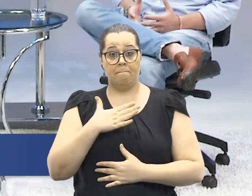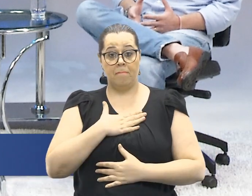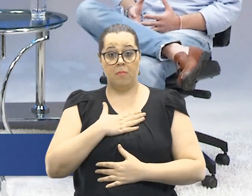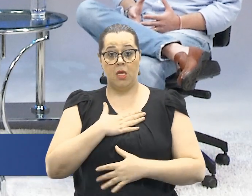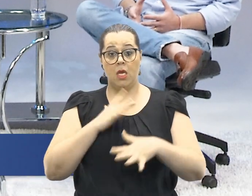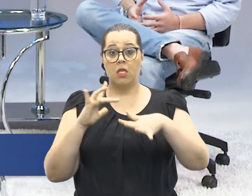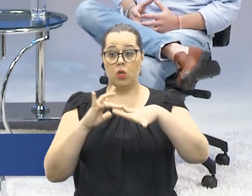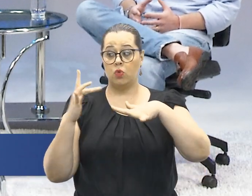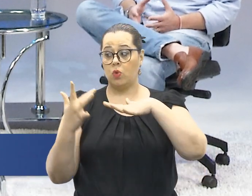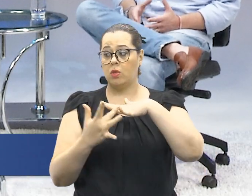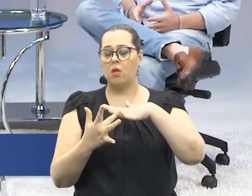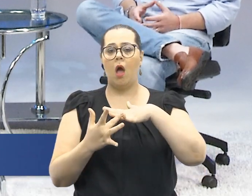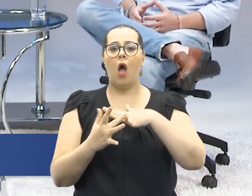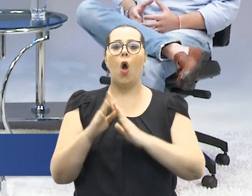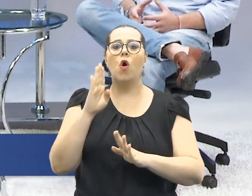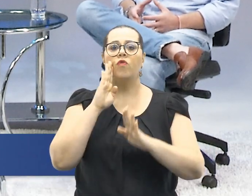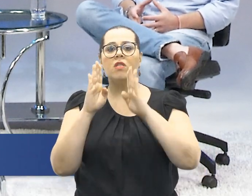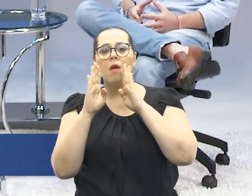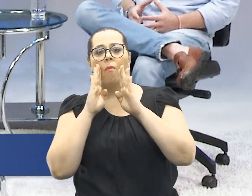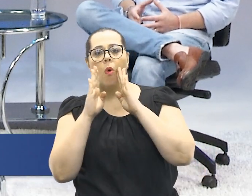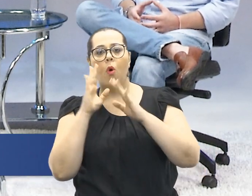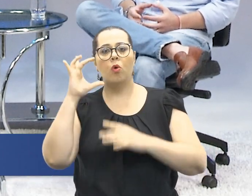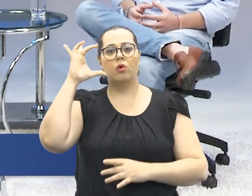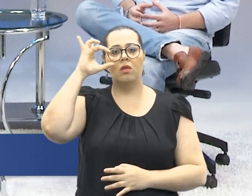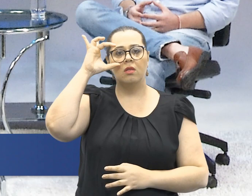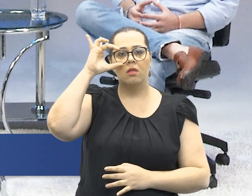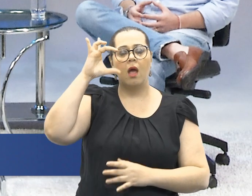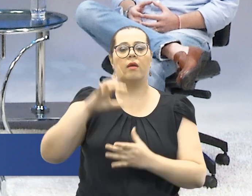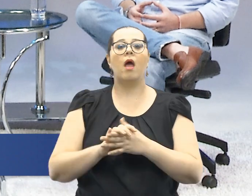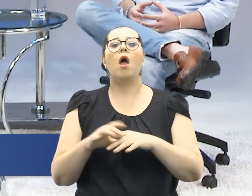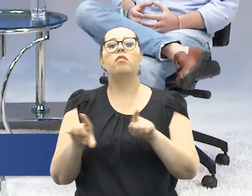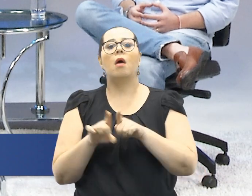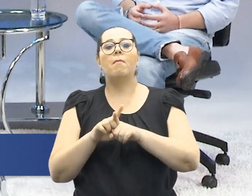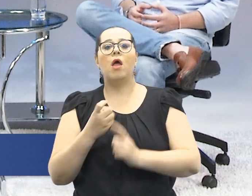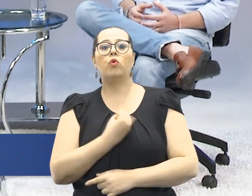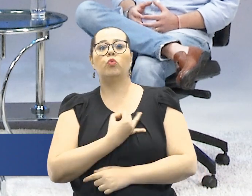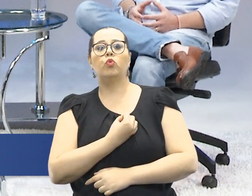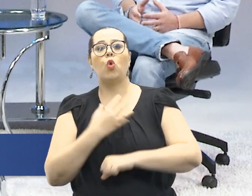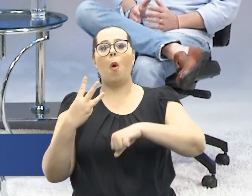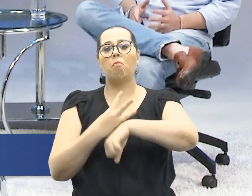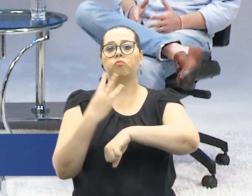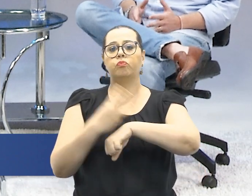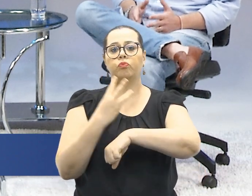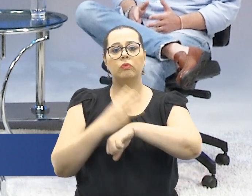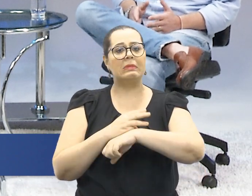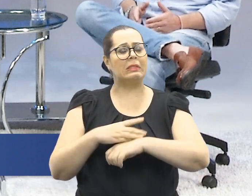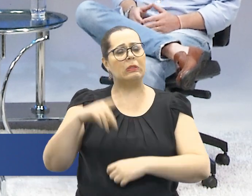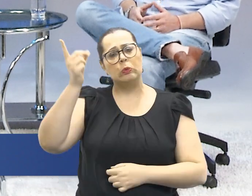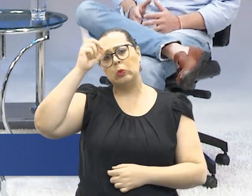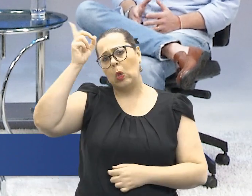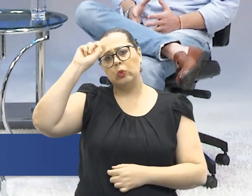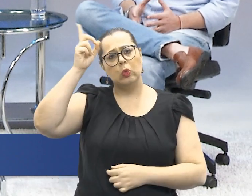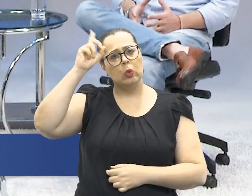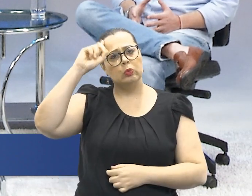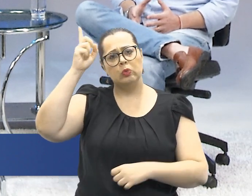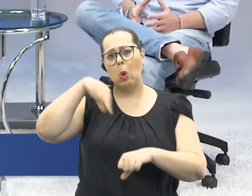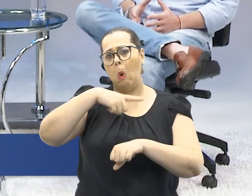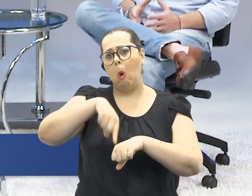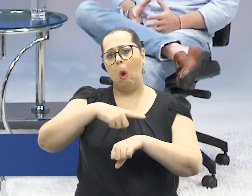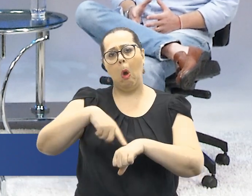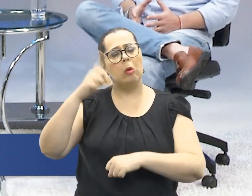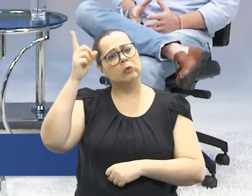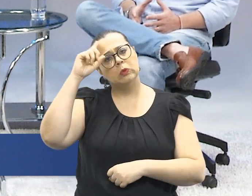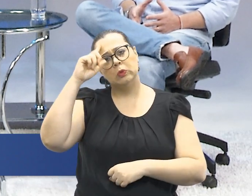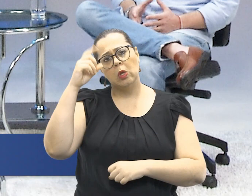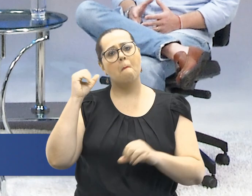as minhas redes sociais, Facebook, Instagram, e nós temos um número de WhatsApp. Esse é ligado 7 dias por semana, 24 horas por